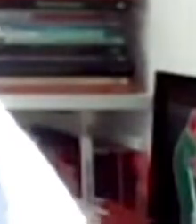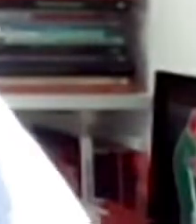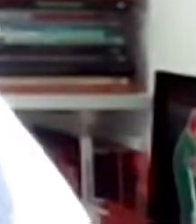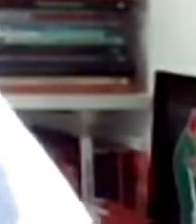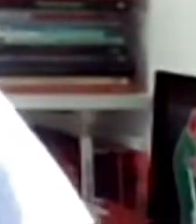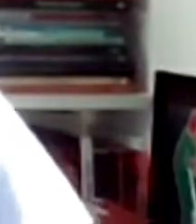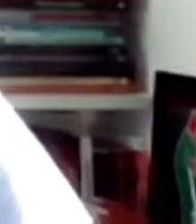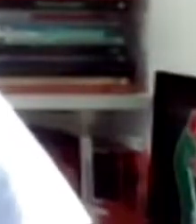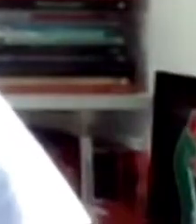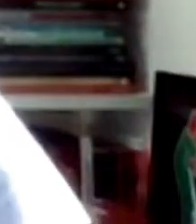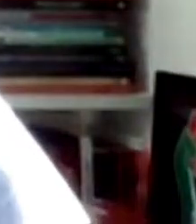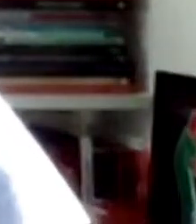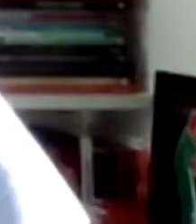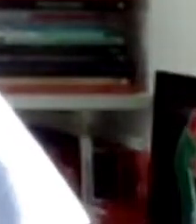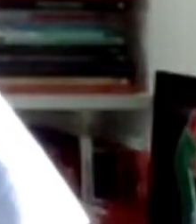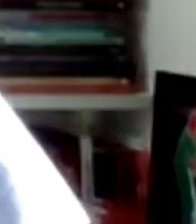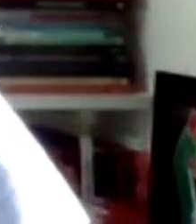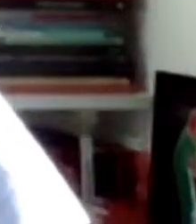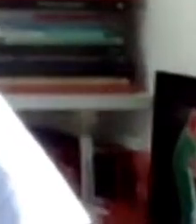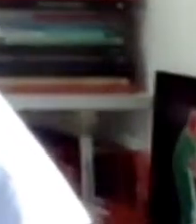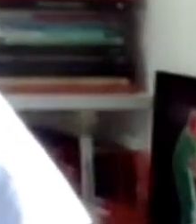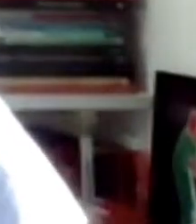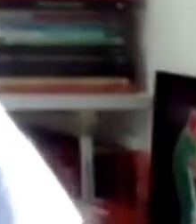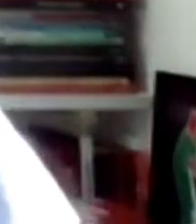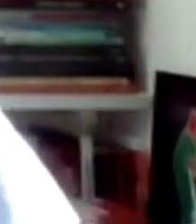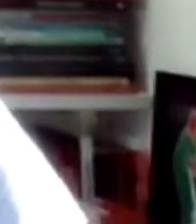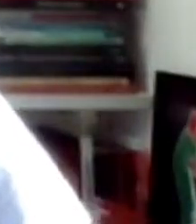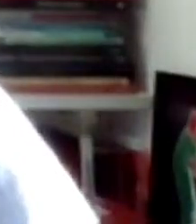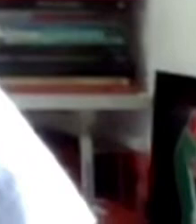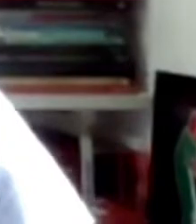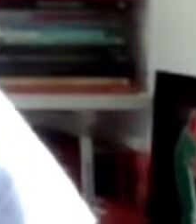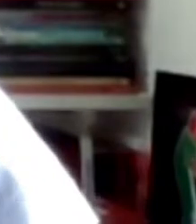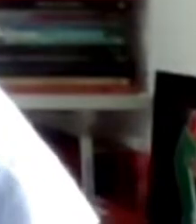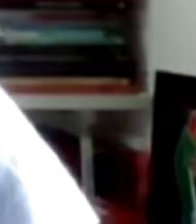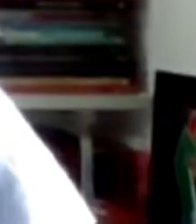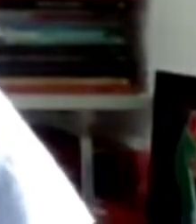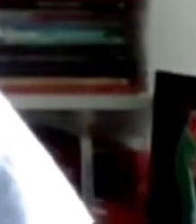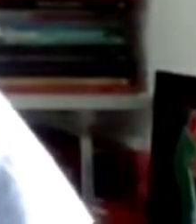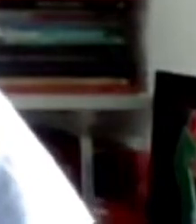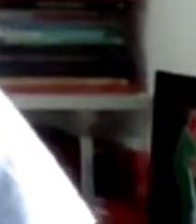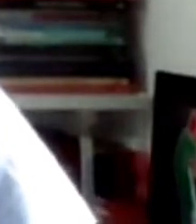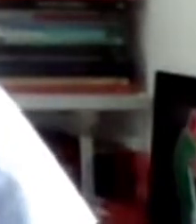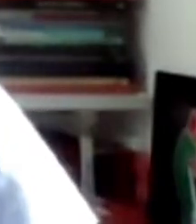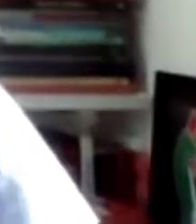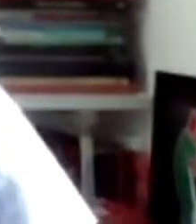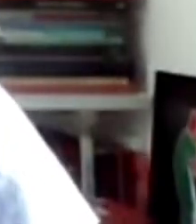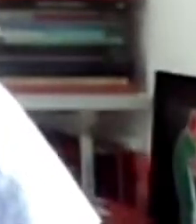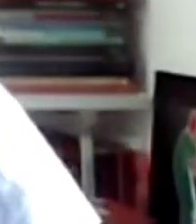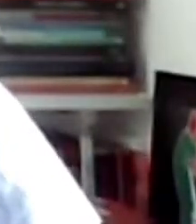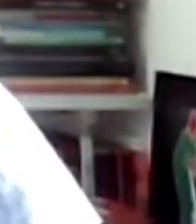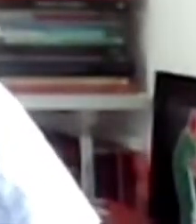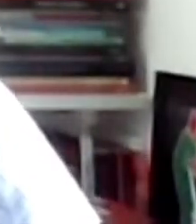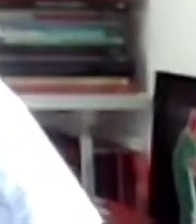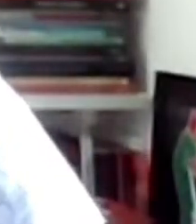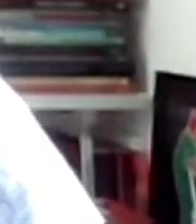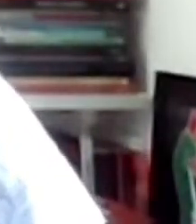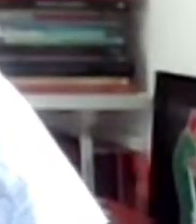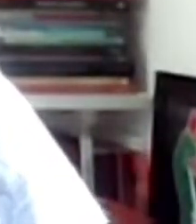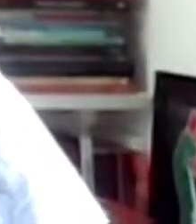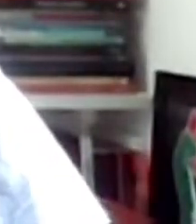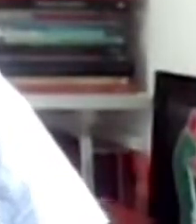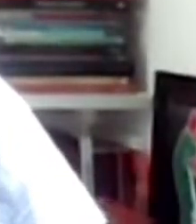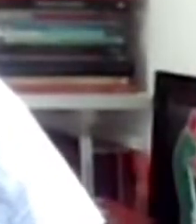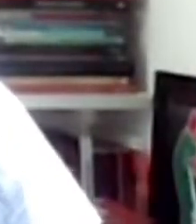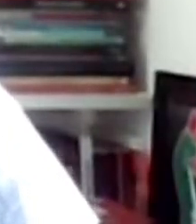Andréa colocou, e parabenizo a comissão por estar fazendo esse trabalho, a gente está à disposição, Guida e todo mundo aí. Parabéns pela